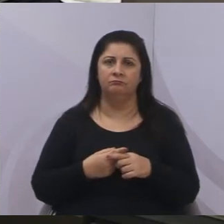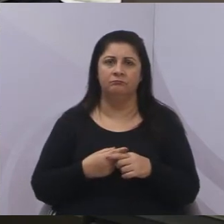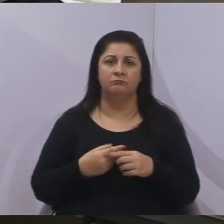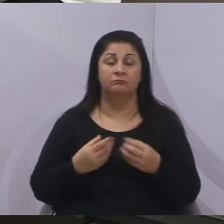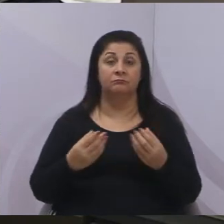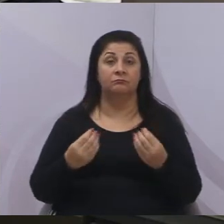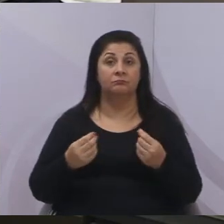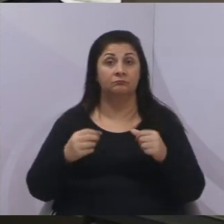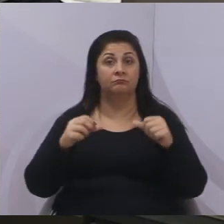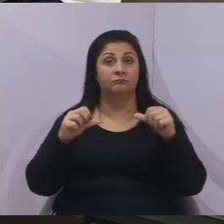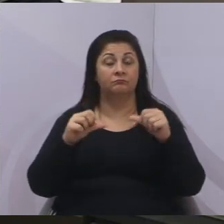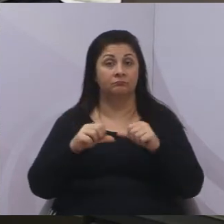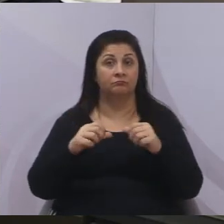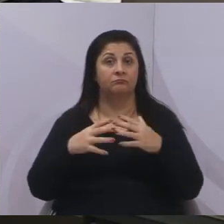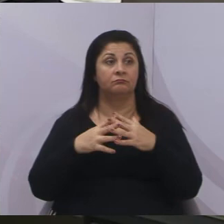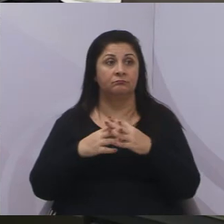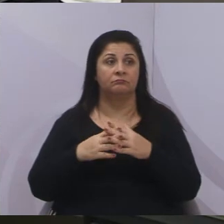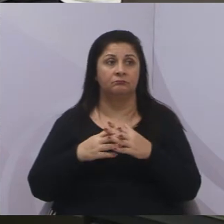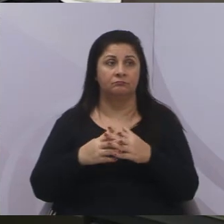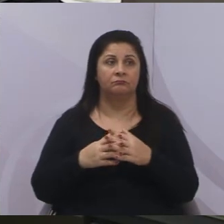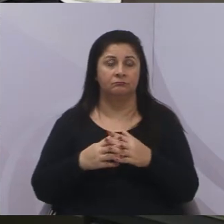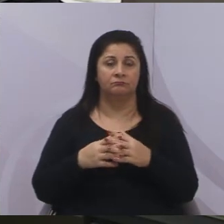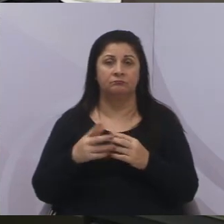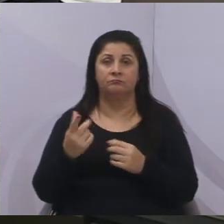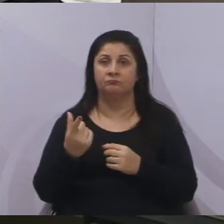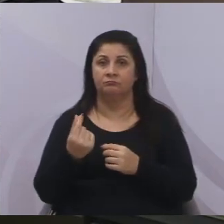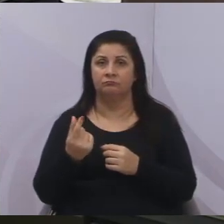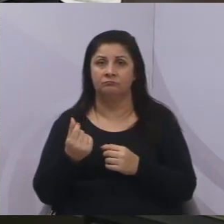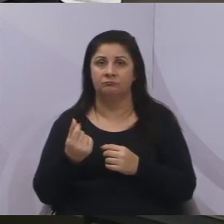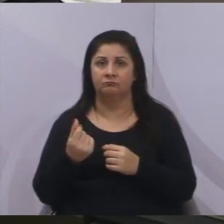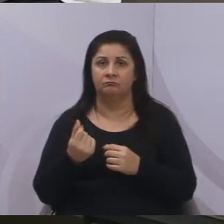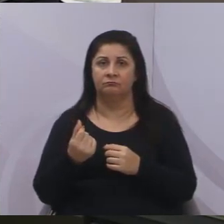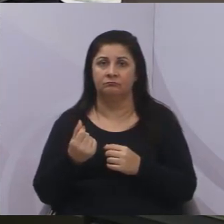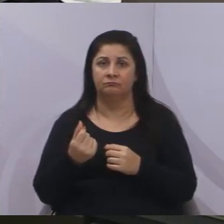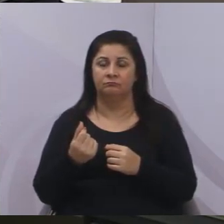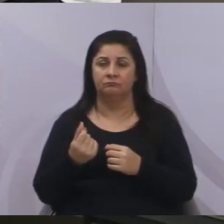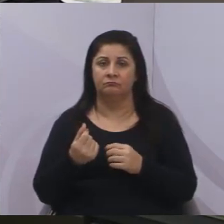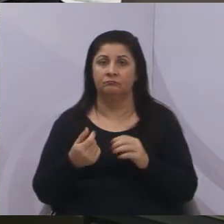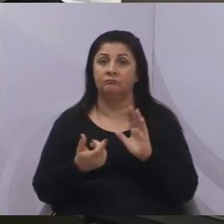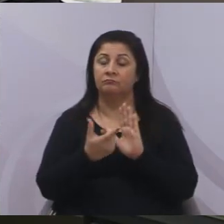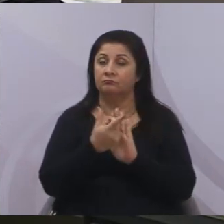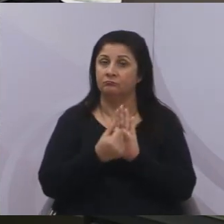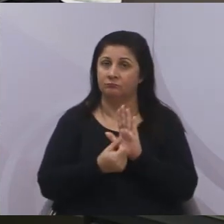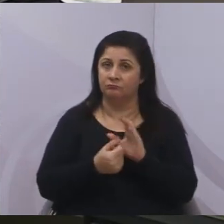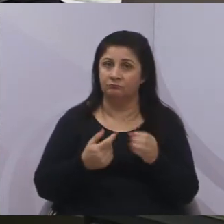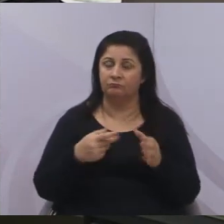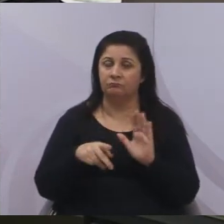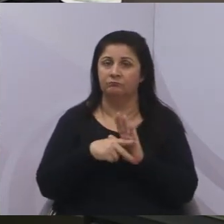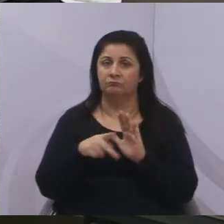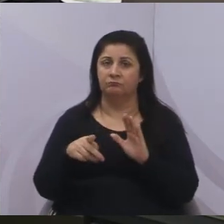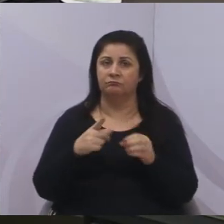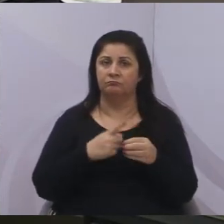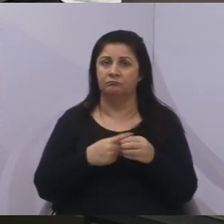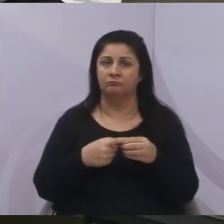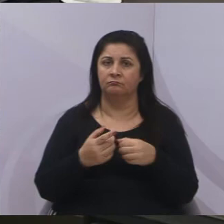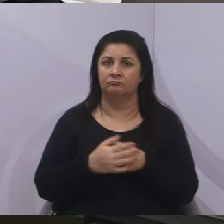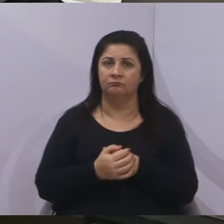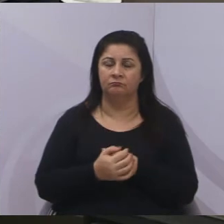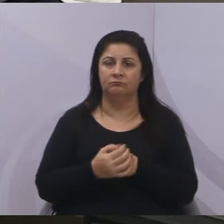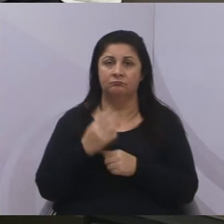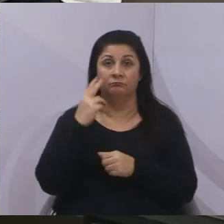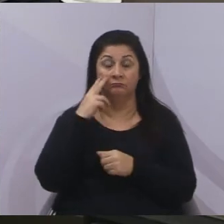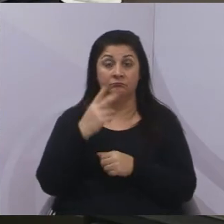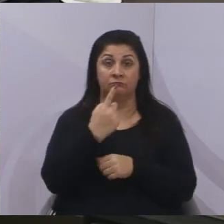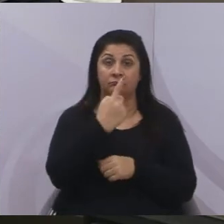Federativo, interfere demais no orçamento do município, e quando eu ouço 1,5